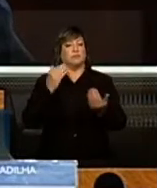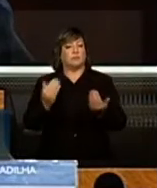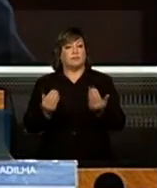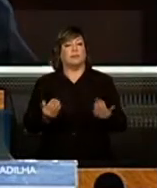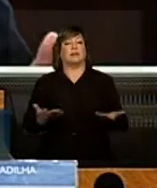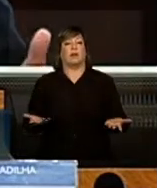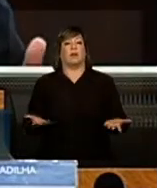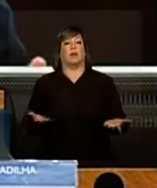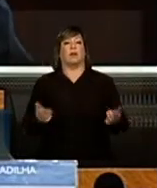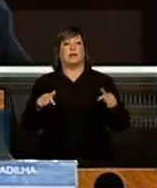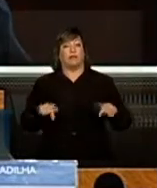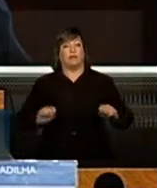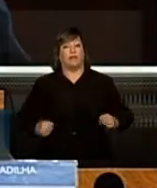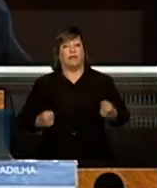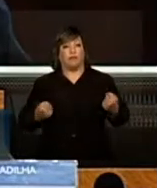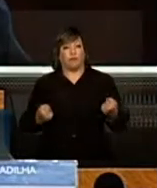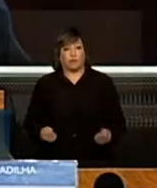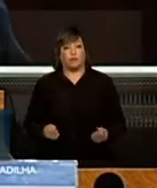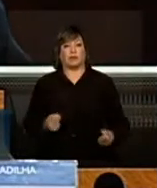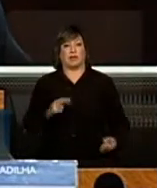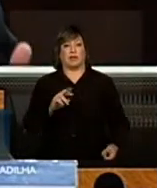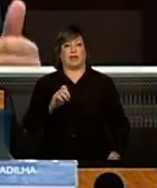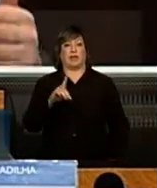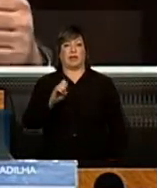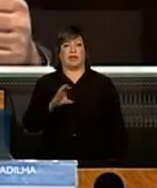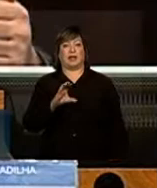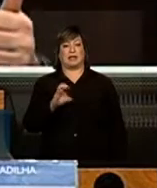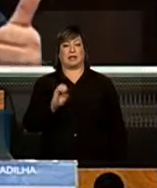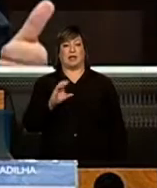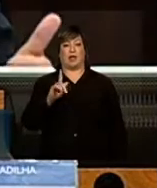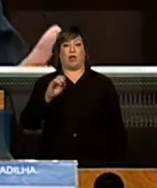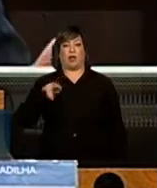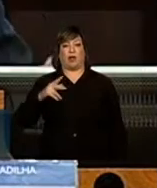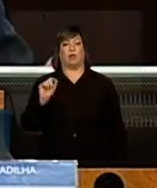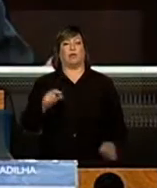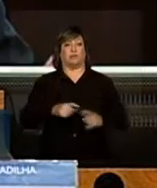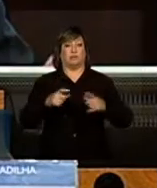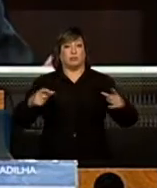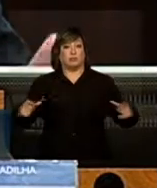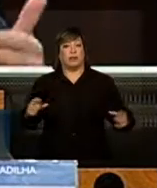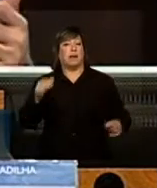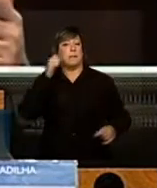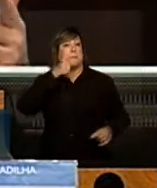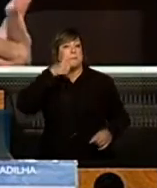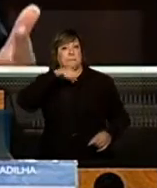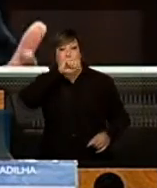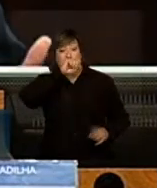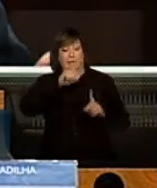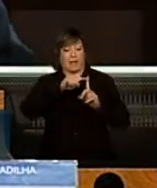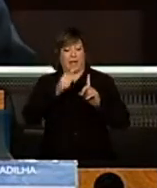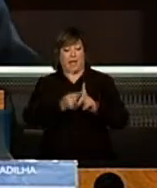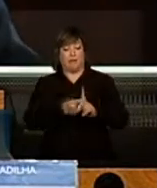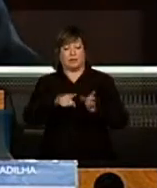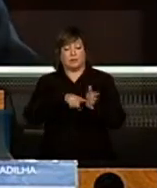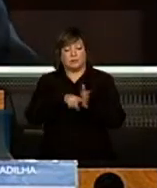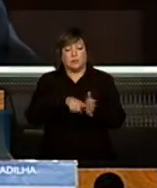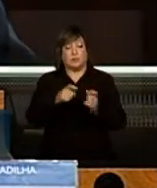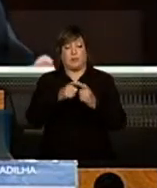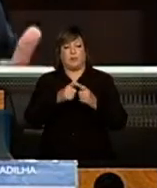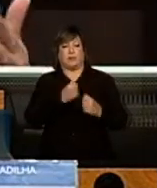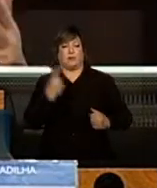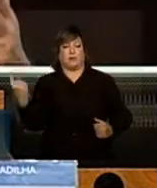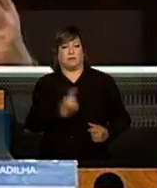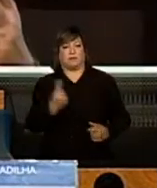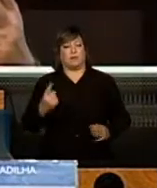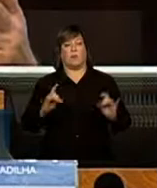isso, o esforço da rede Cegonha, que é expansão do pré-natal de qualidade, assistência ao parto com